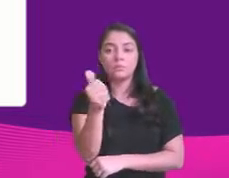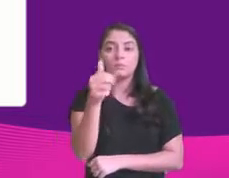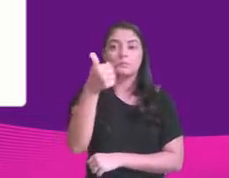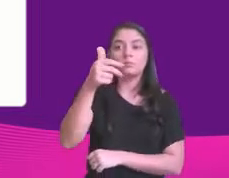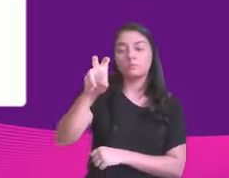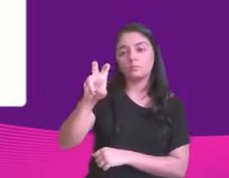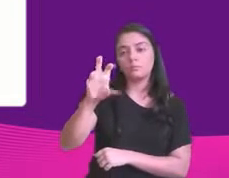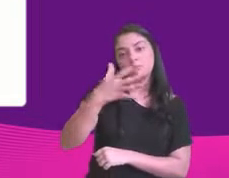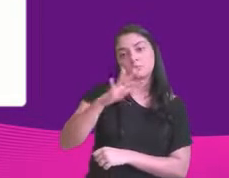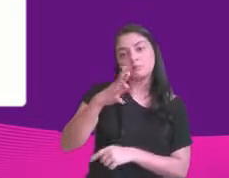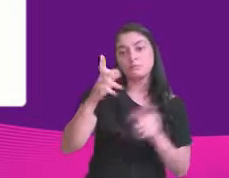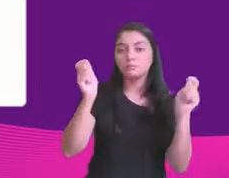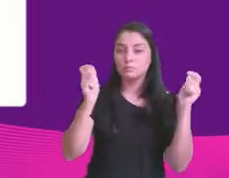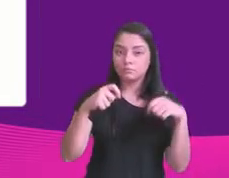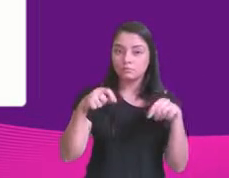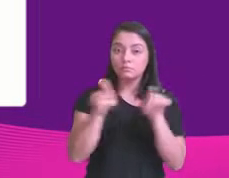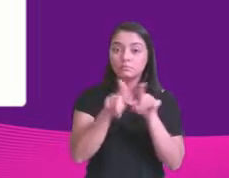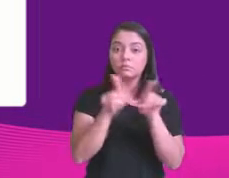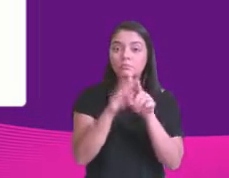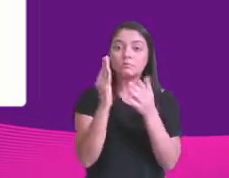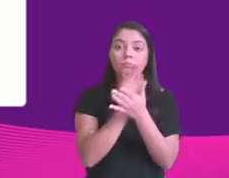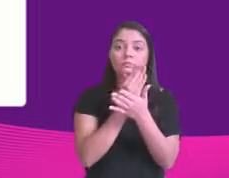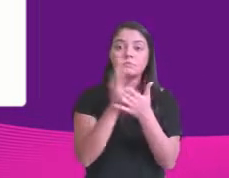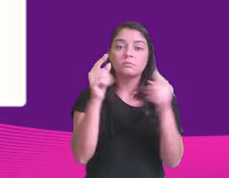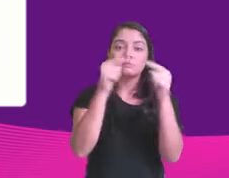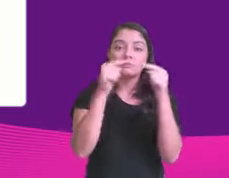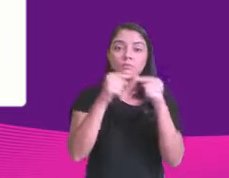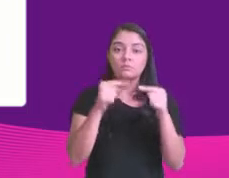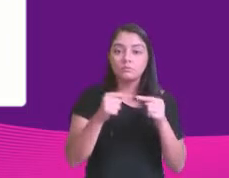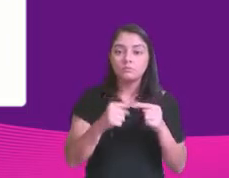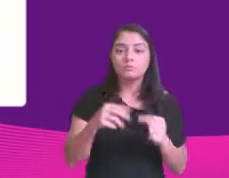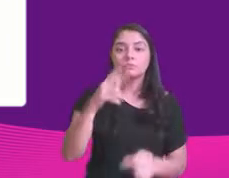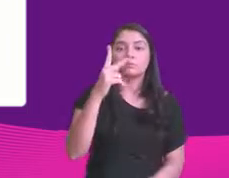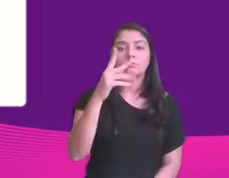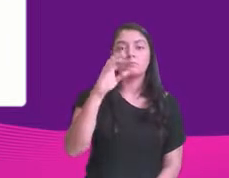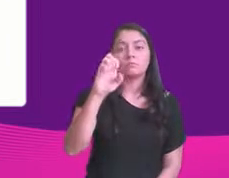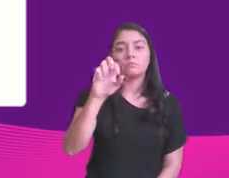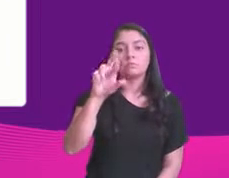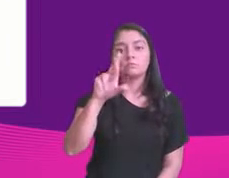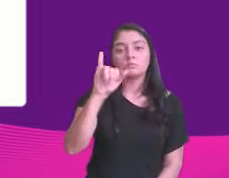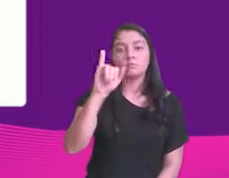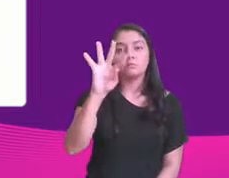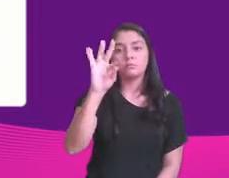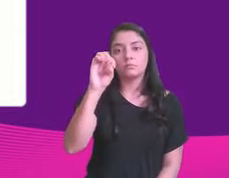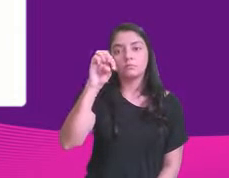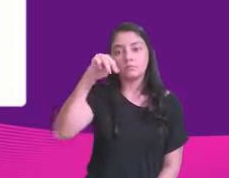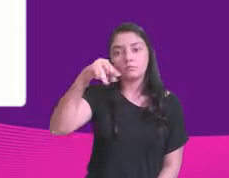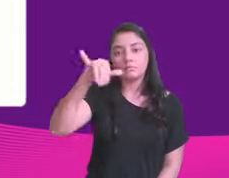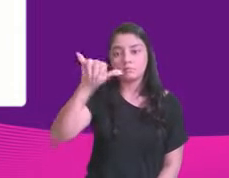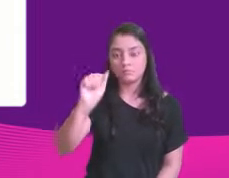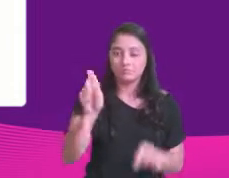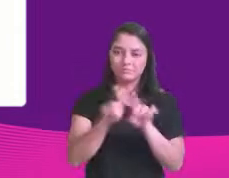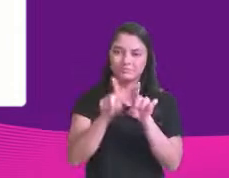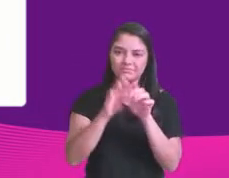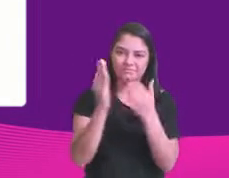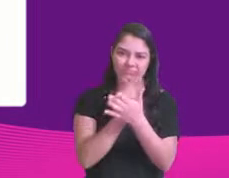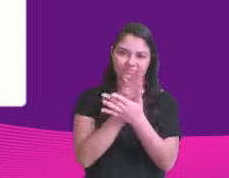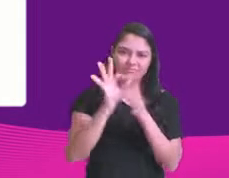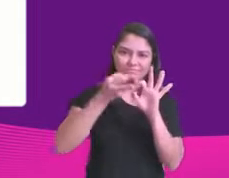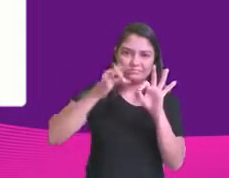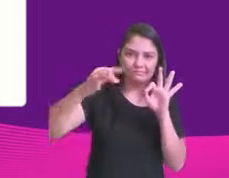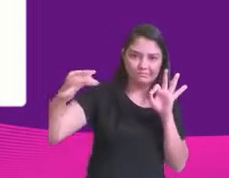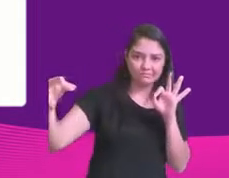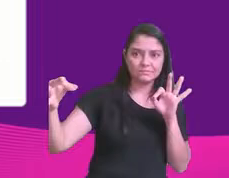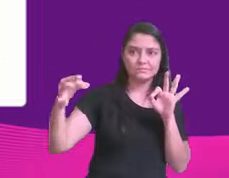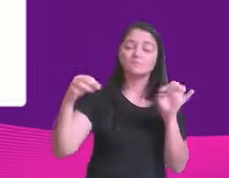não entrei muito, mas o mesotelioma peritoneal também é evidência científica restrita pela raridade que tem, mas os resultados apontam que a citorredução